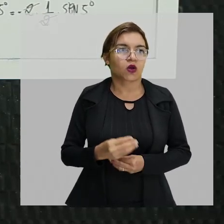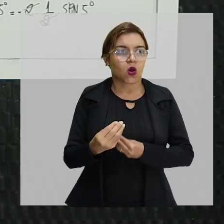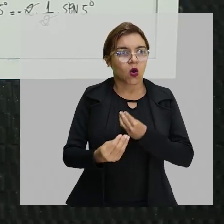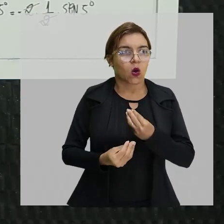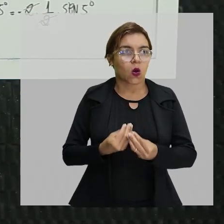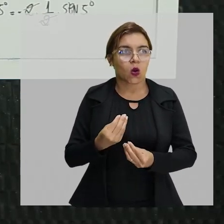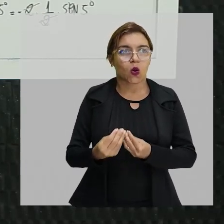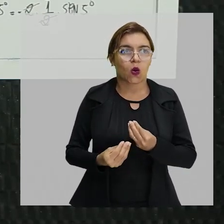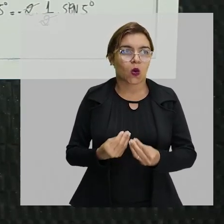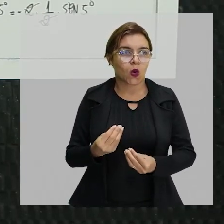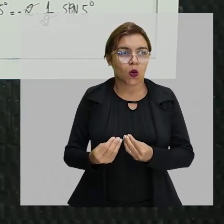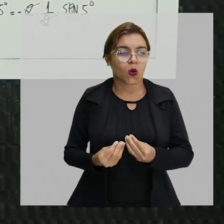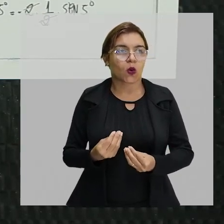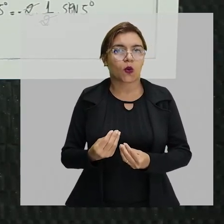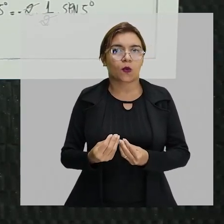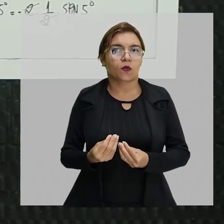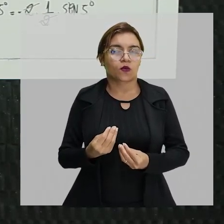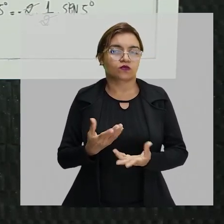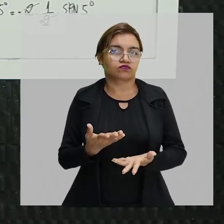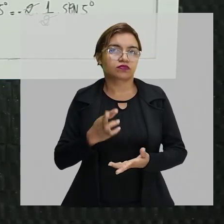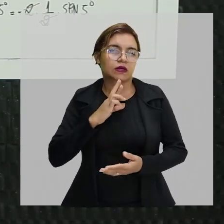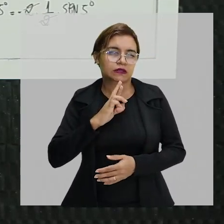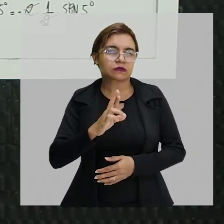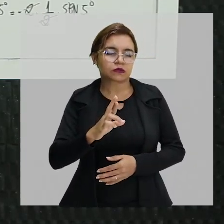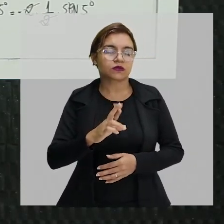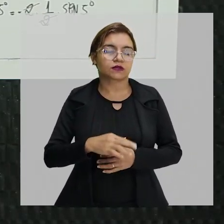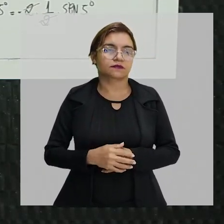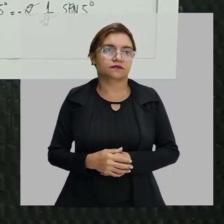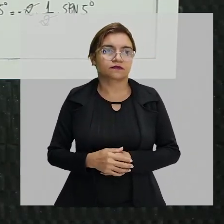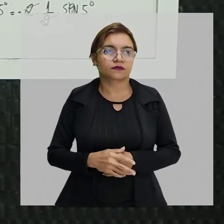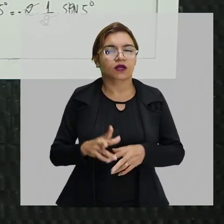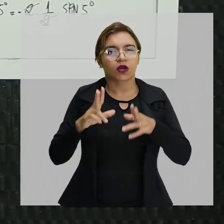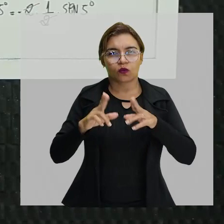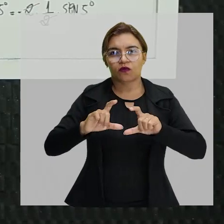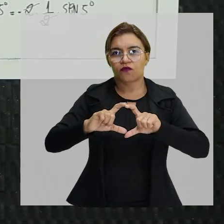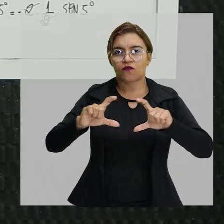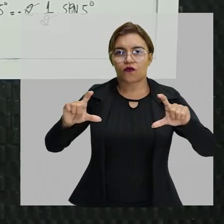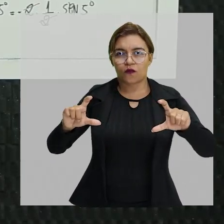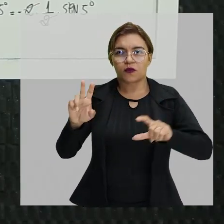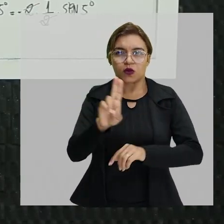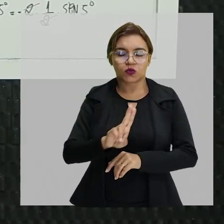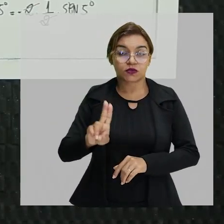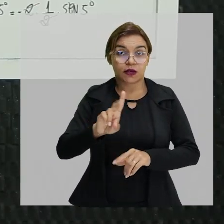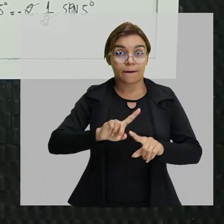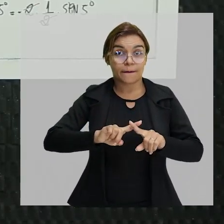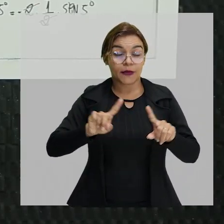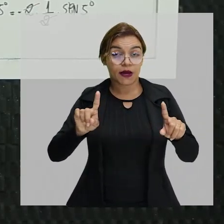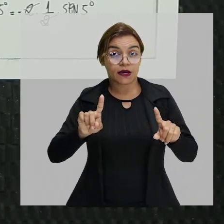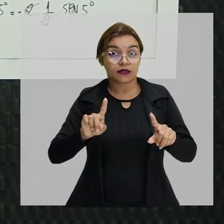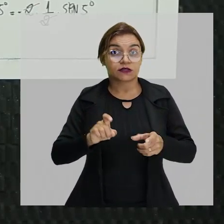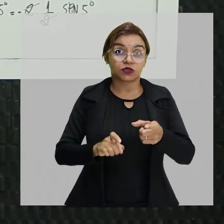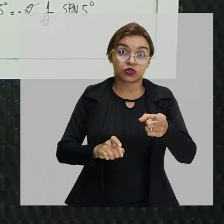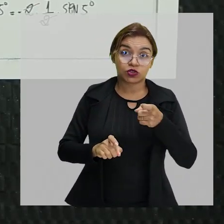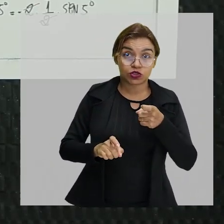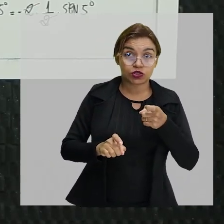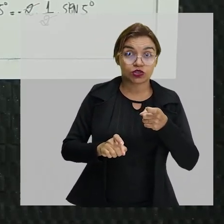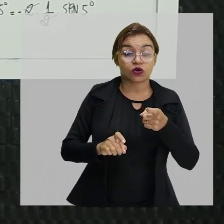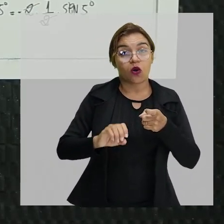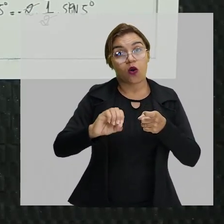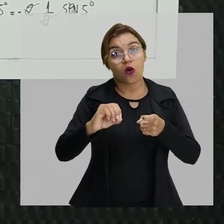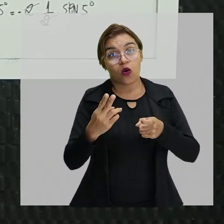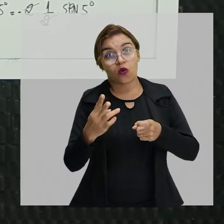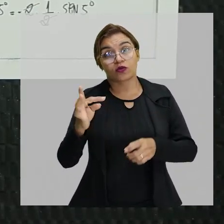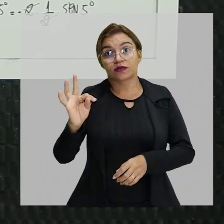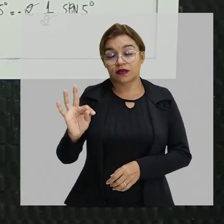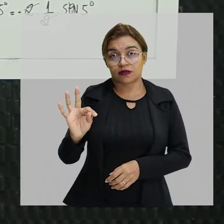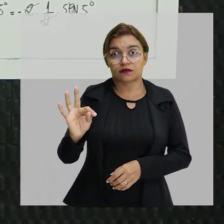tipo de situação aqui. A mesma coisa, né? Vamos aplicar a mesma fórmula, só que vai ficar em função do X ou em função de um